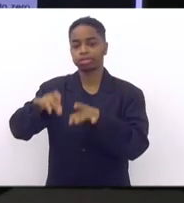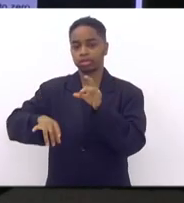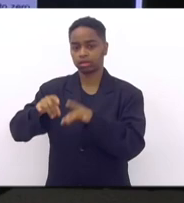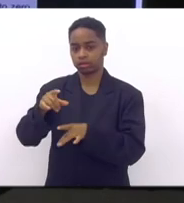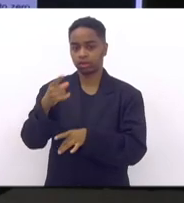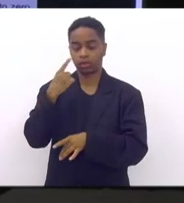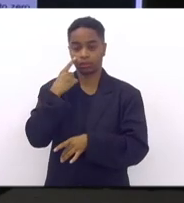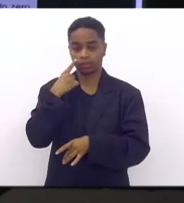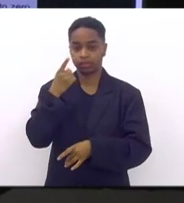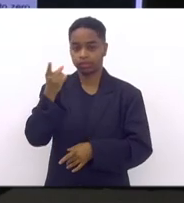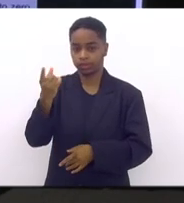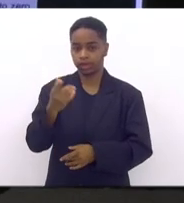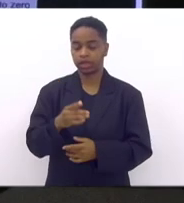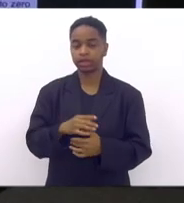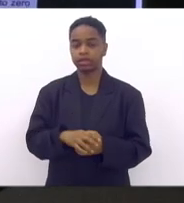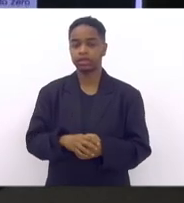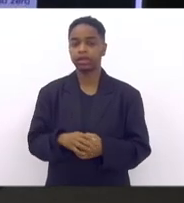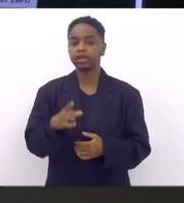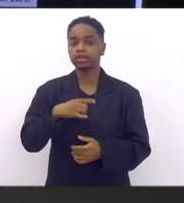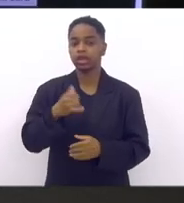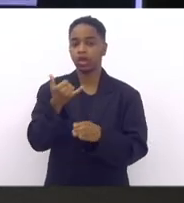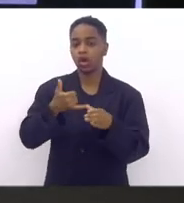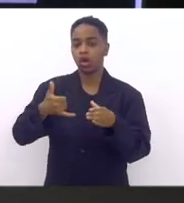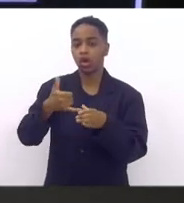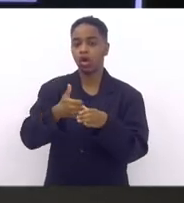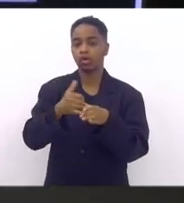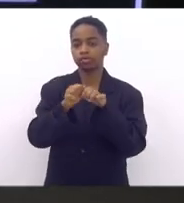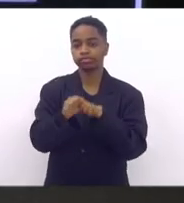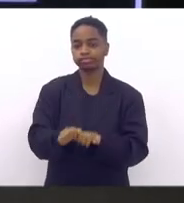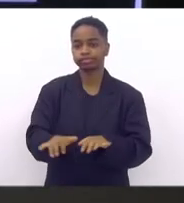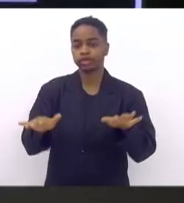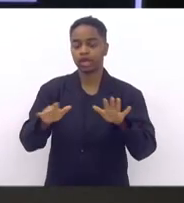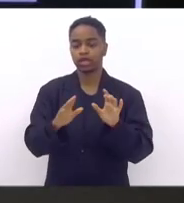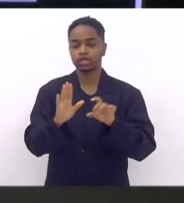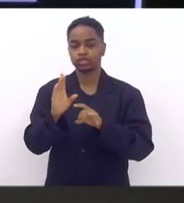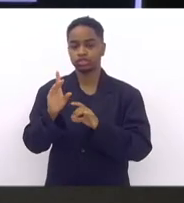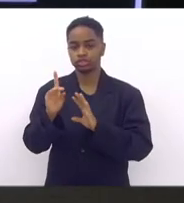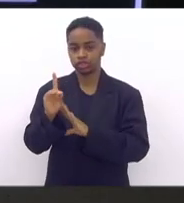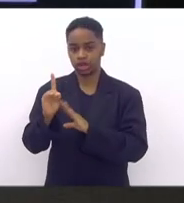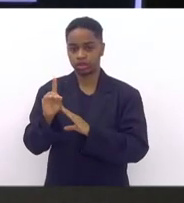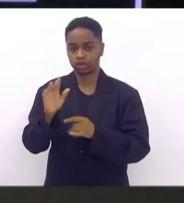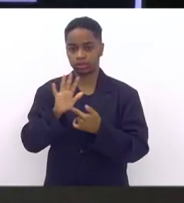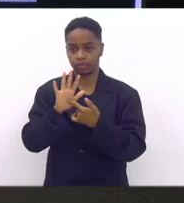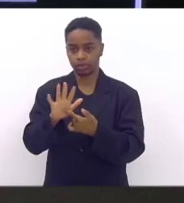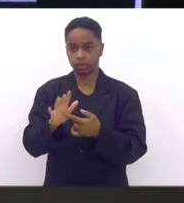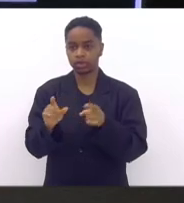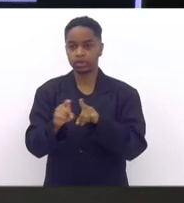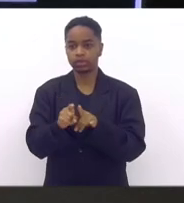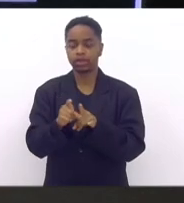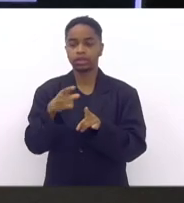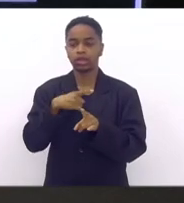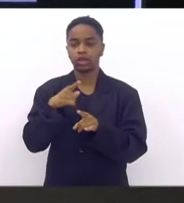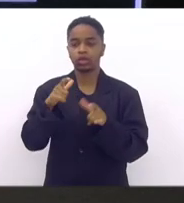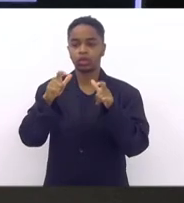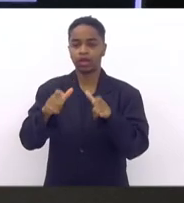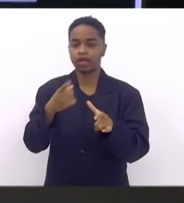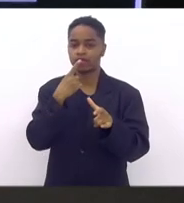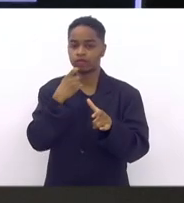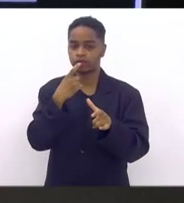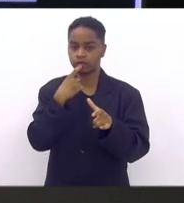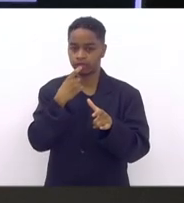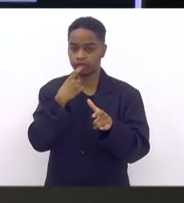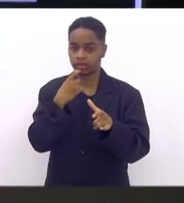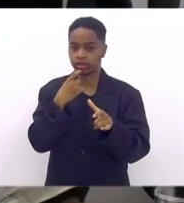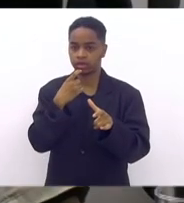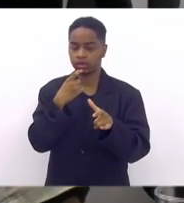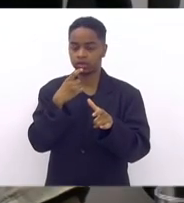o potencial de toque de óleo na costa acho que tá à direita né E ali são pontos em vermelhos naquele cenário